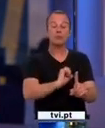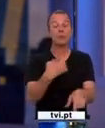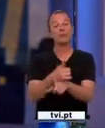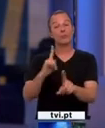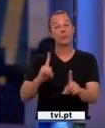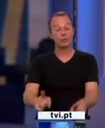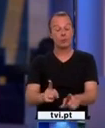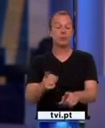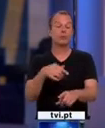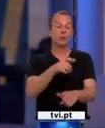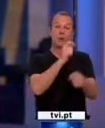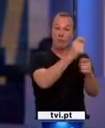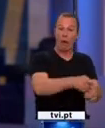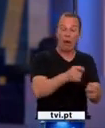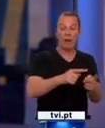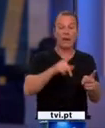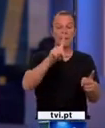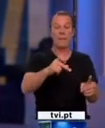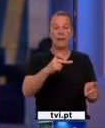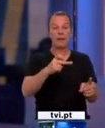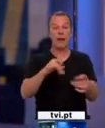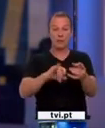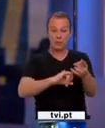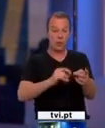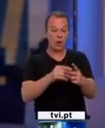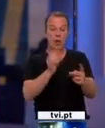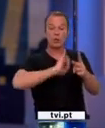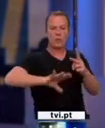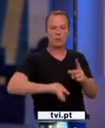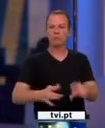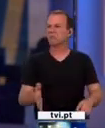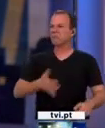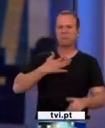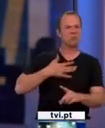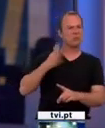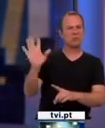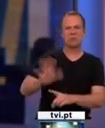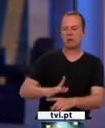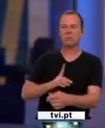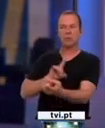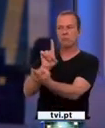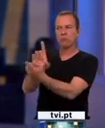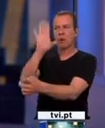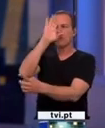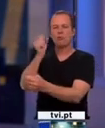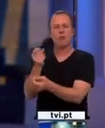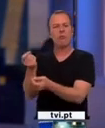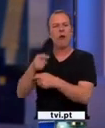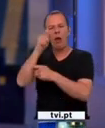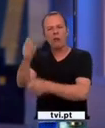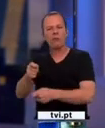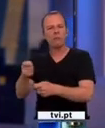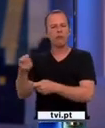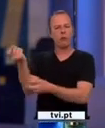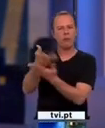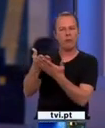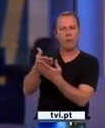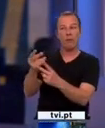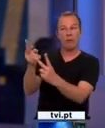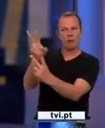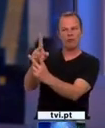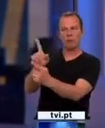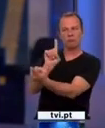produtores agrícolas, e a APED, da distribuição, se recusaram a negociar com os ministros da Agricultura e da Economia, que antes os tinham